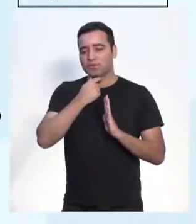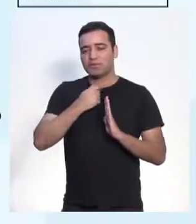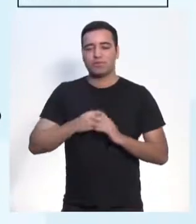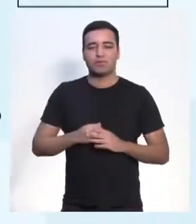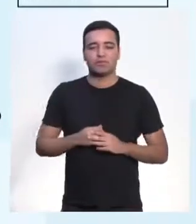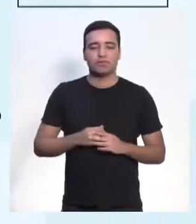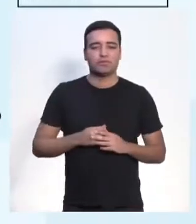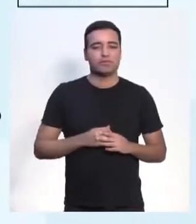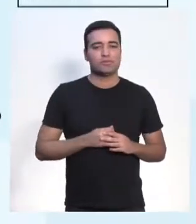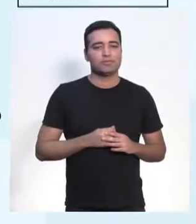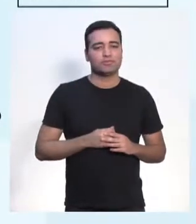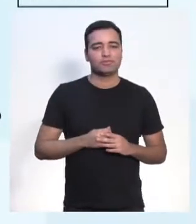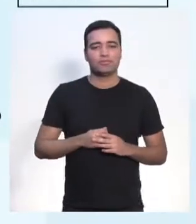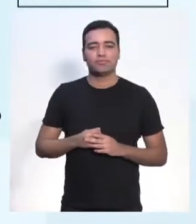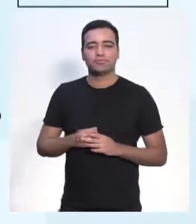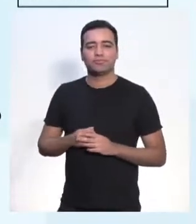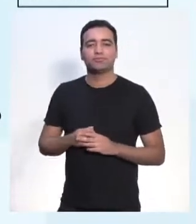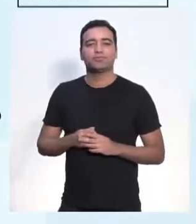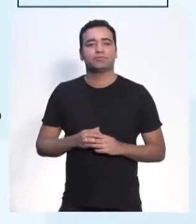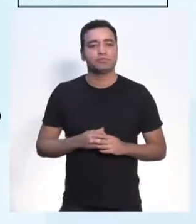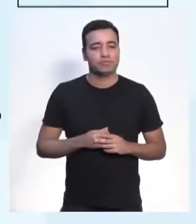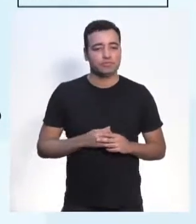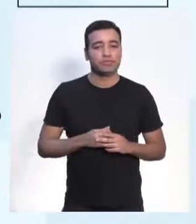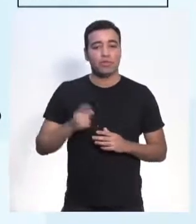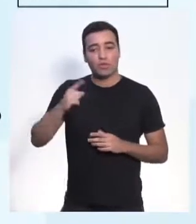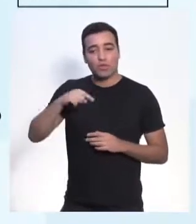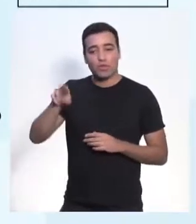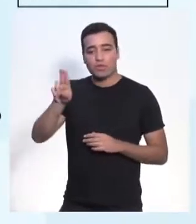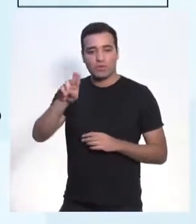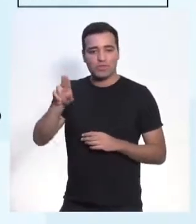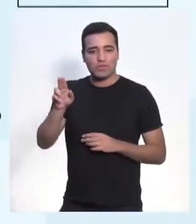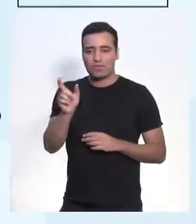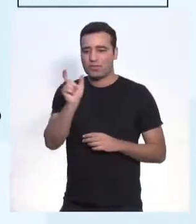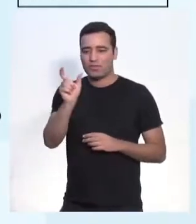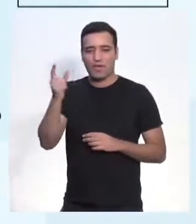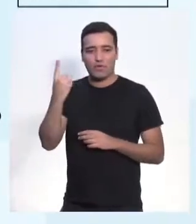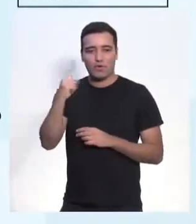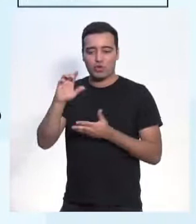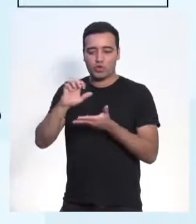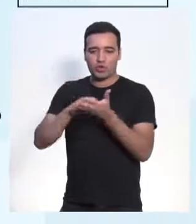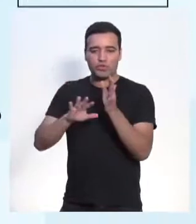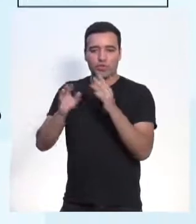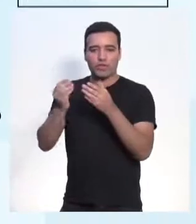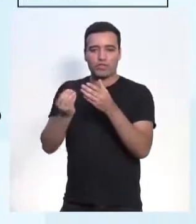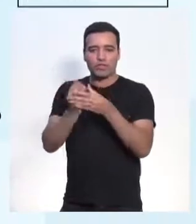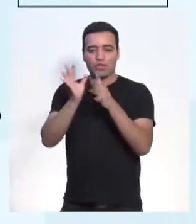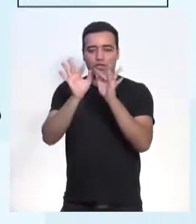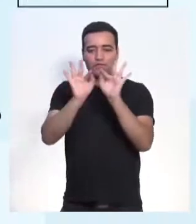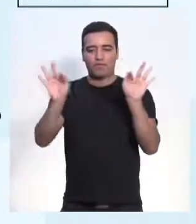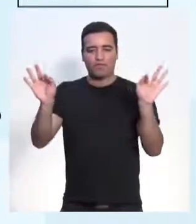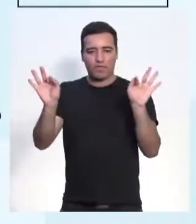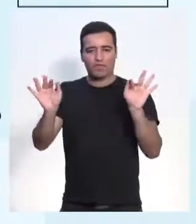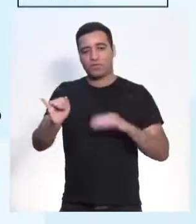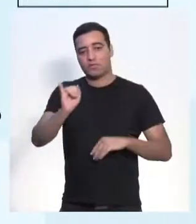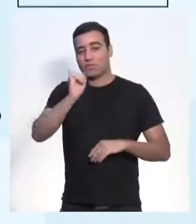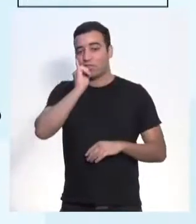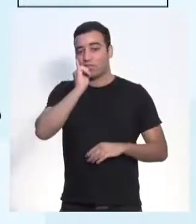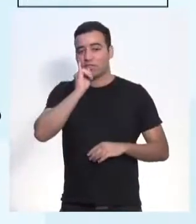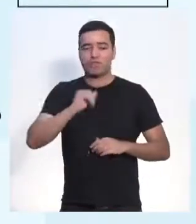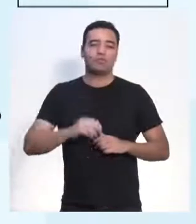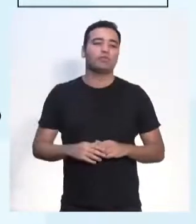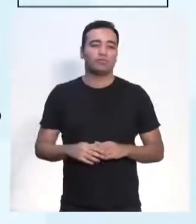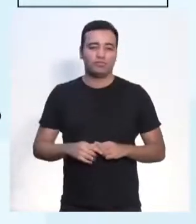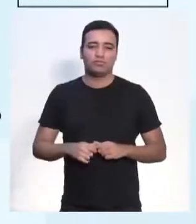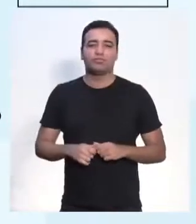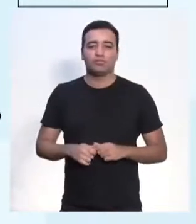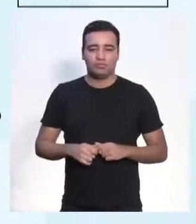sentences. Follow the example. Nós usamos as palavras da última atividade para escrever sentenças, como exemplo. Isso, usa o exemplo. Então, use